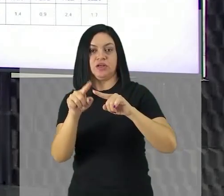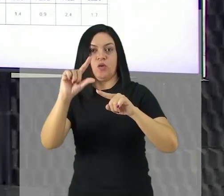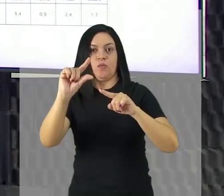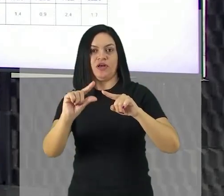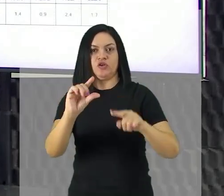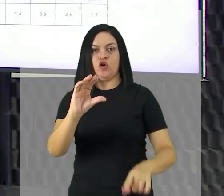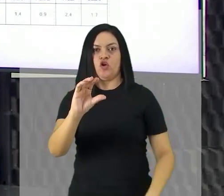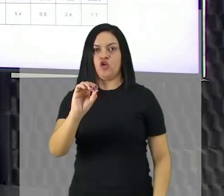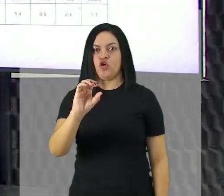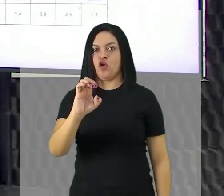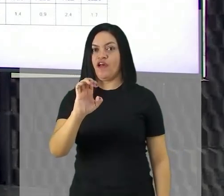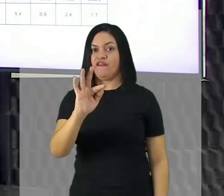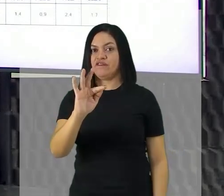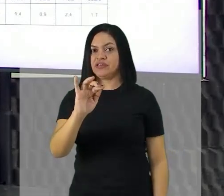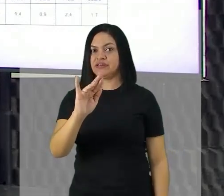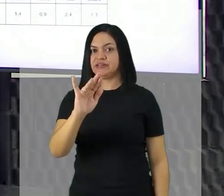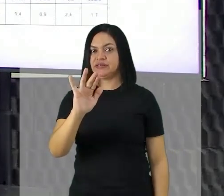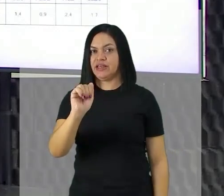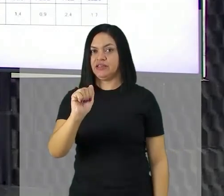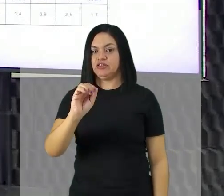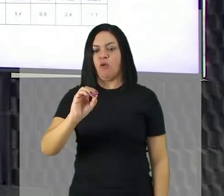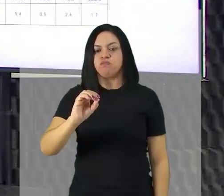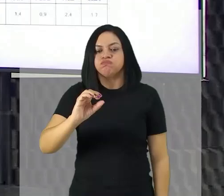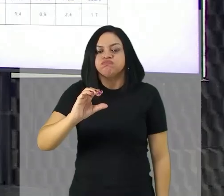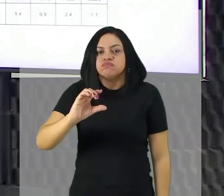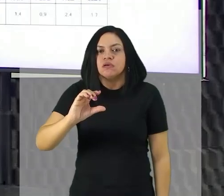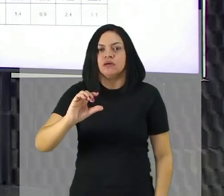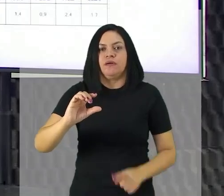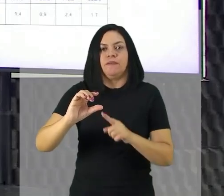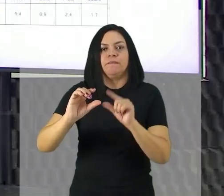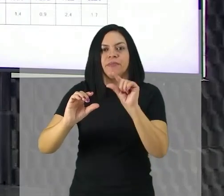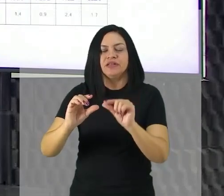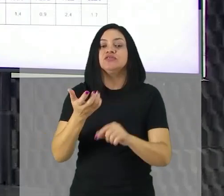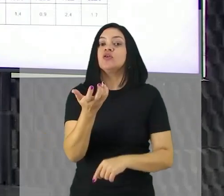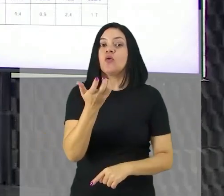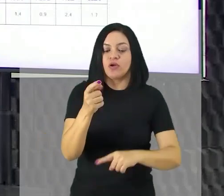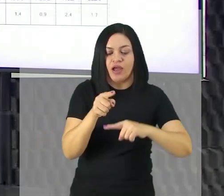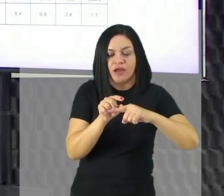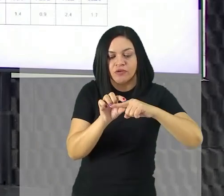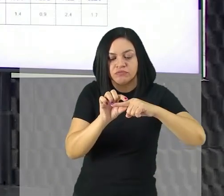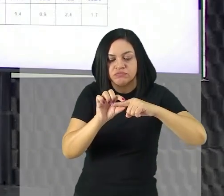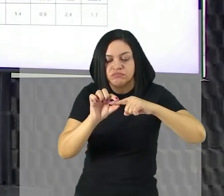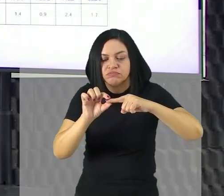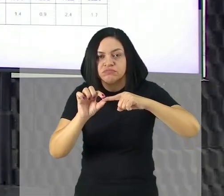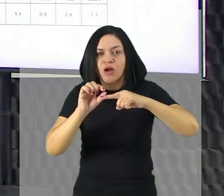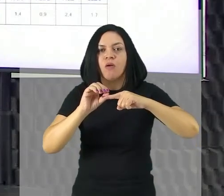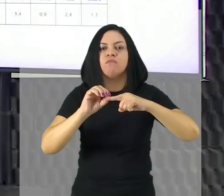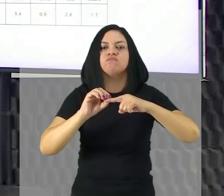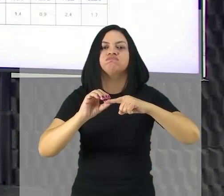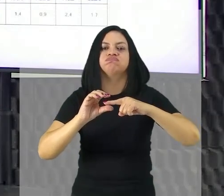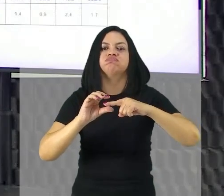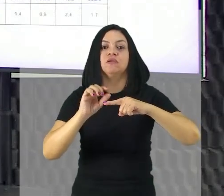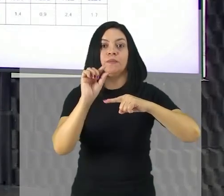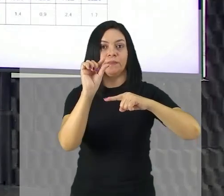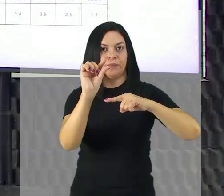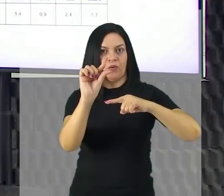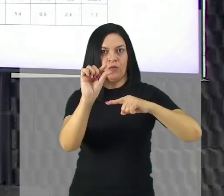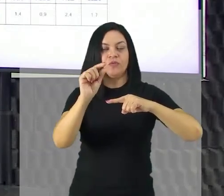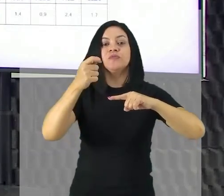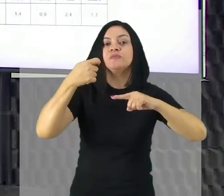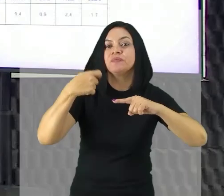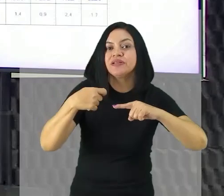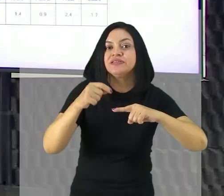menor coeficiente é o que dilata menos. Eu quero que o parafuso dilate pouco, então tem que